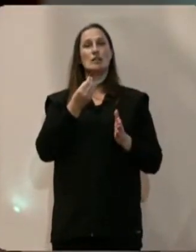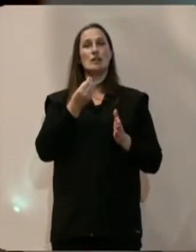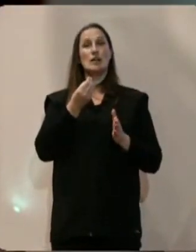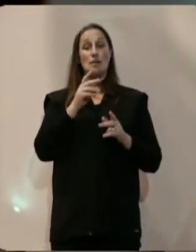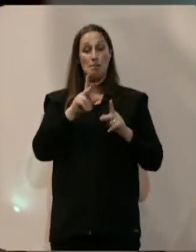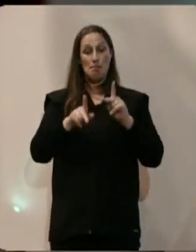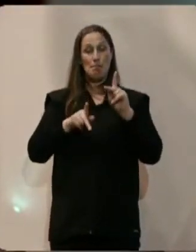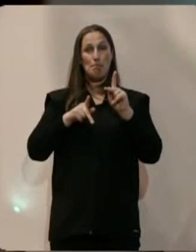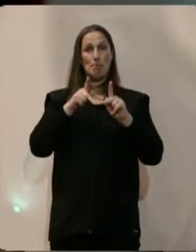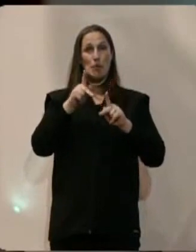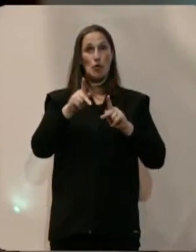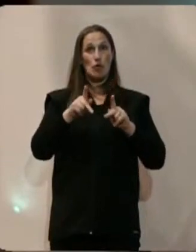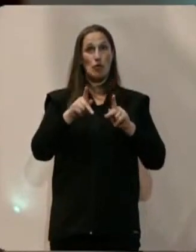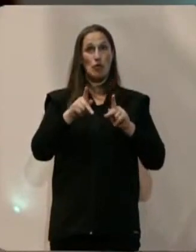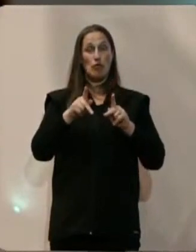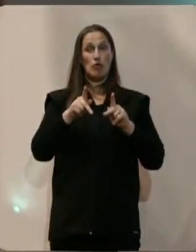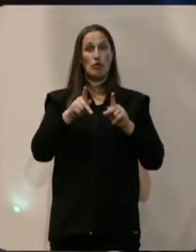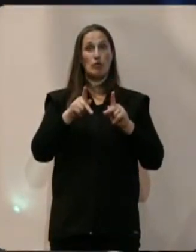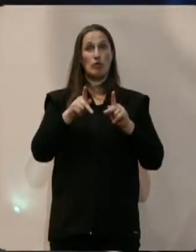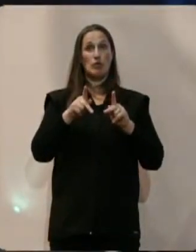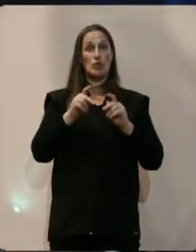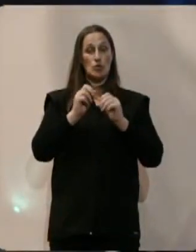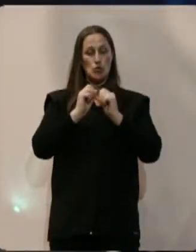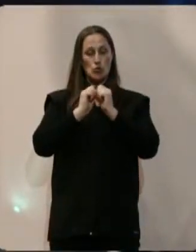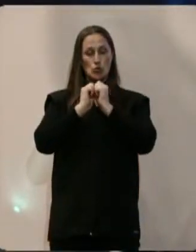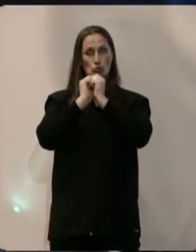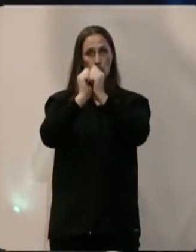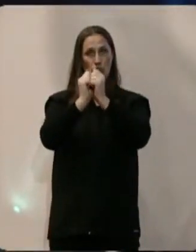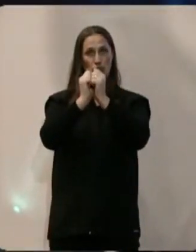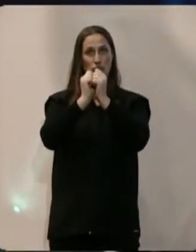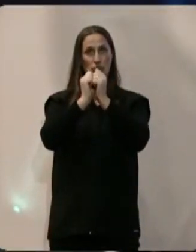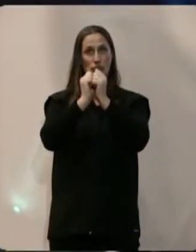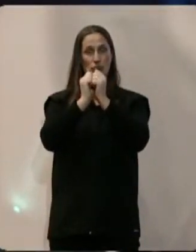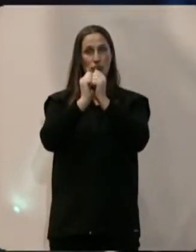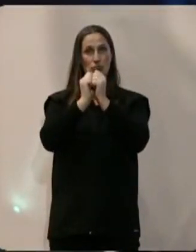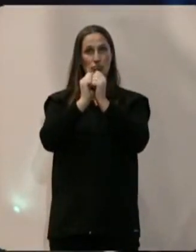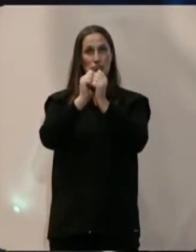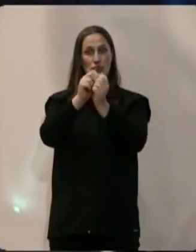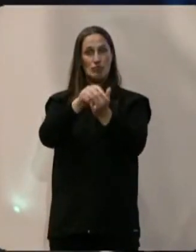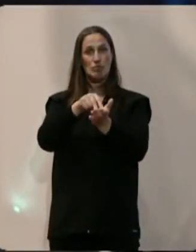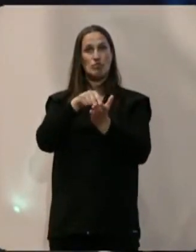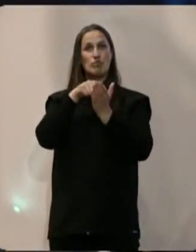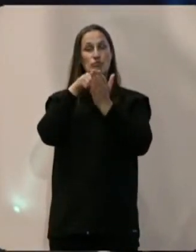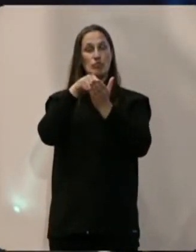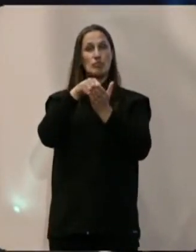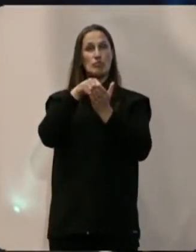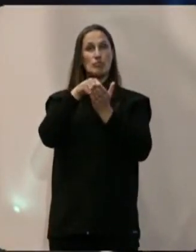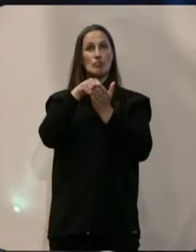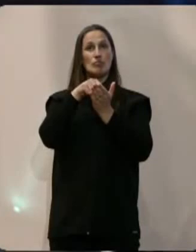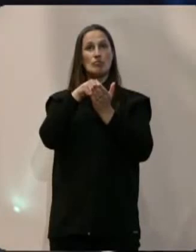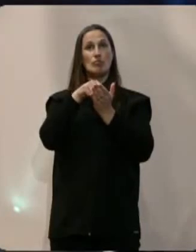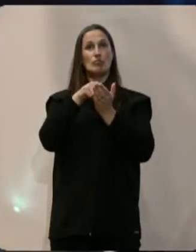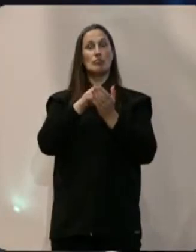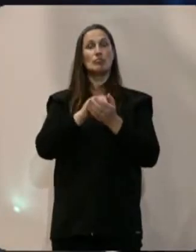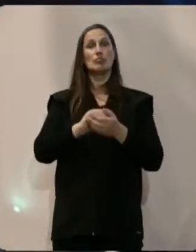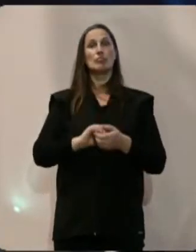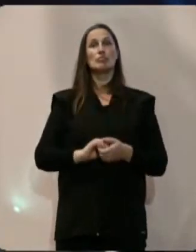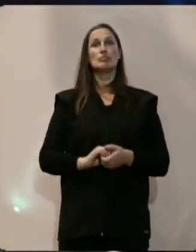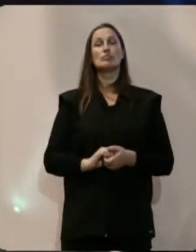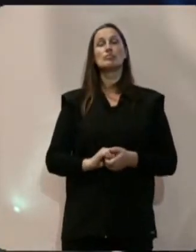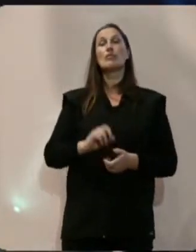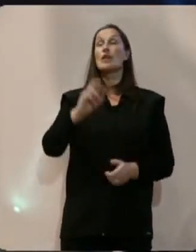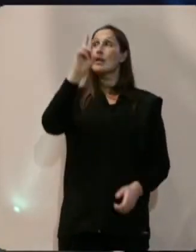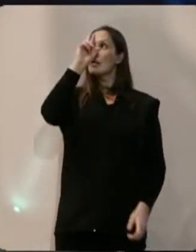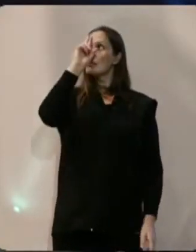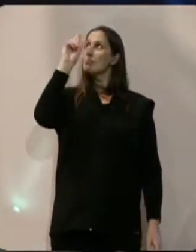povo esteja aqui, que eu seja parte dele, que eu possa levantar as minhas mãos E que o Senhor